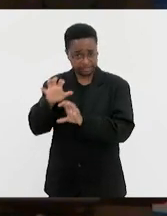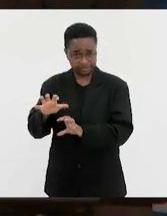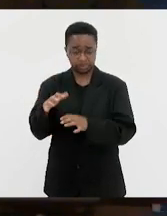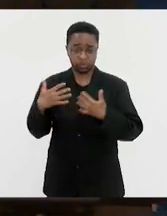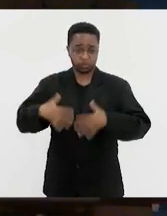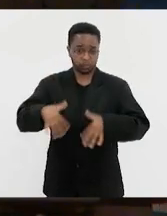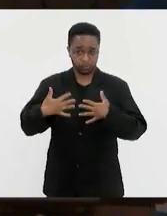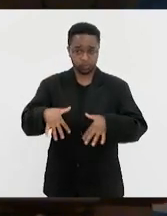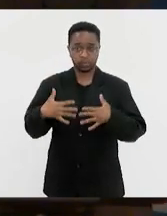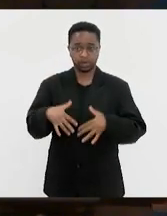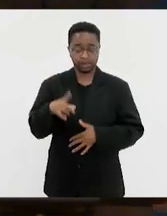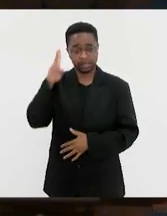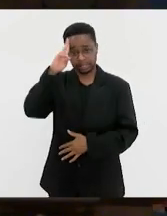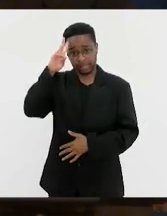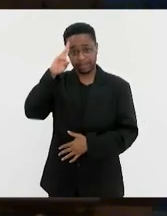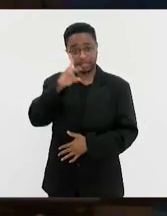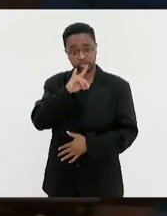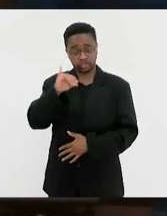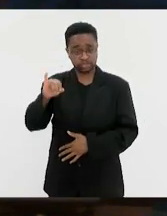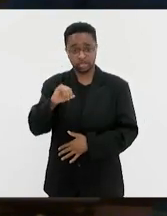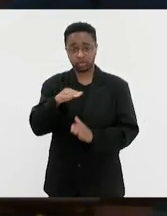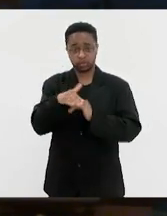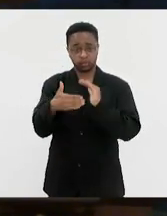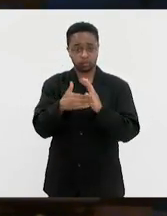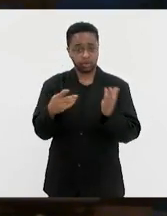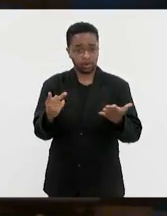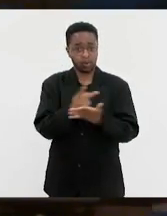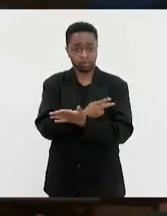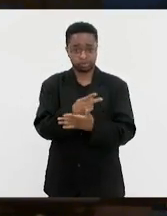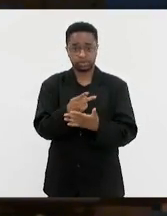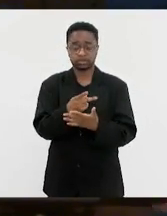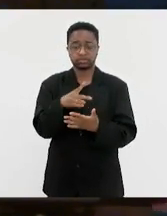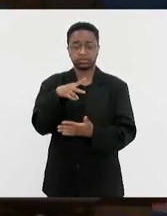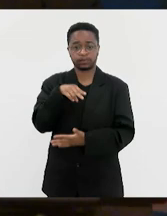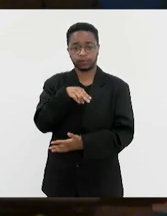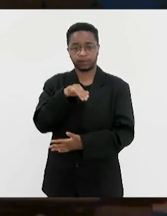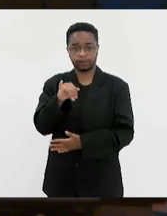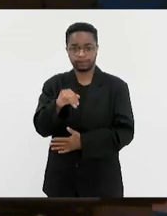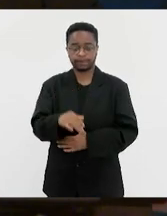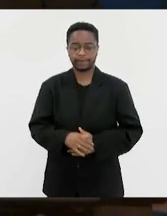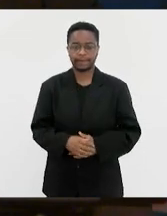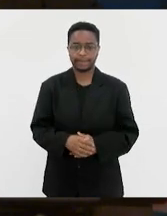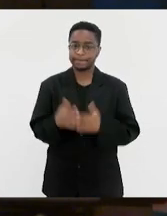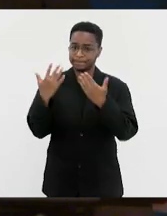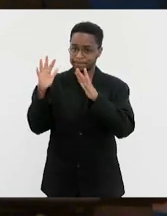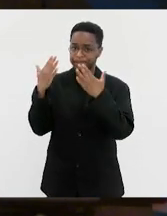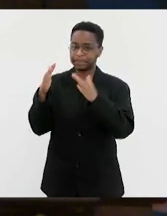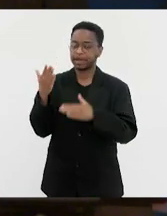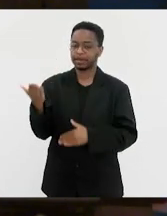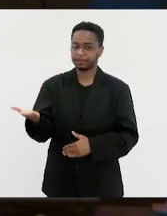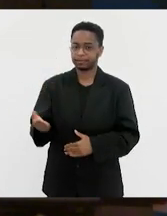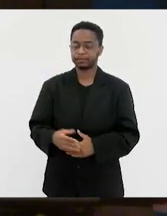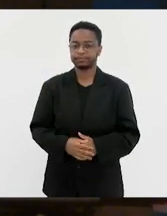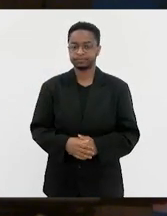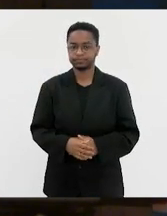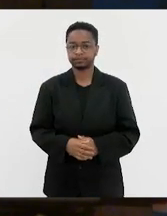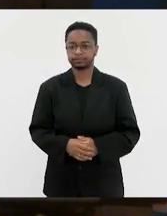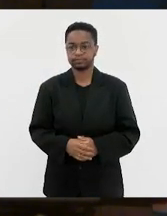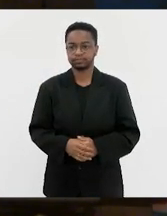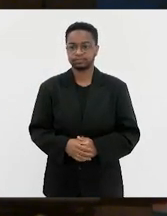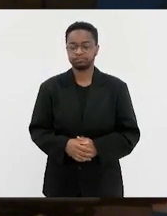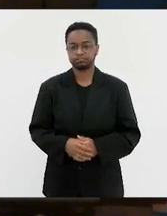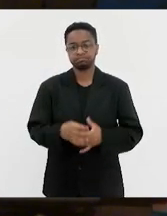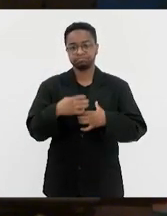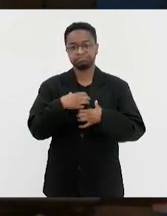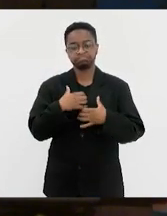datas da emancipação que deixou de Nova Iguaçu. Parabéns, Valtinho. É gratificante